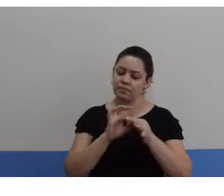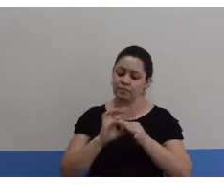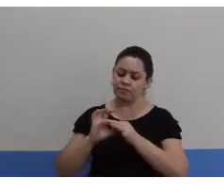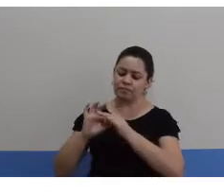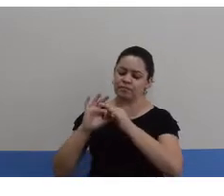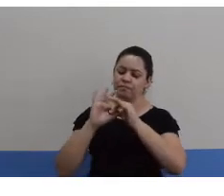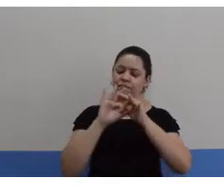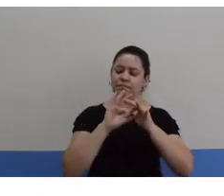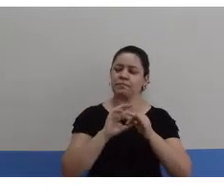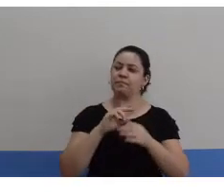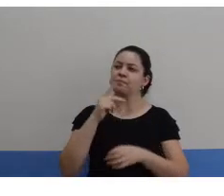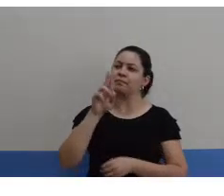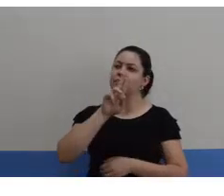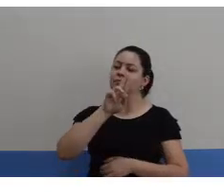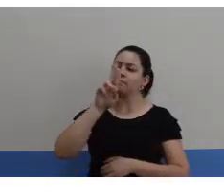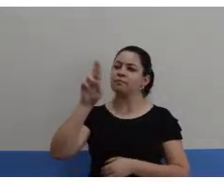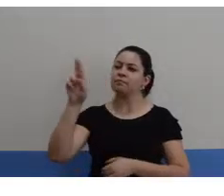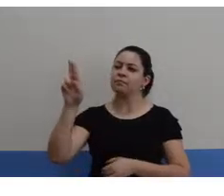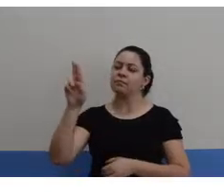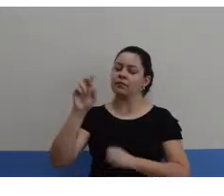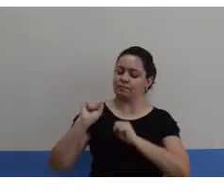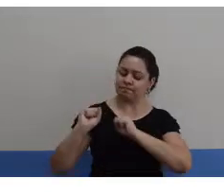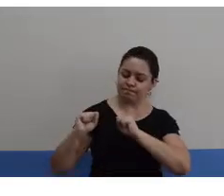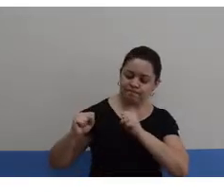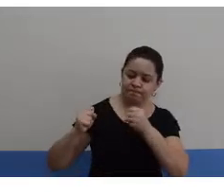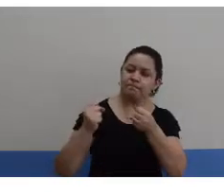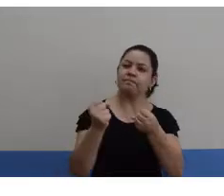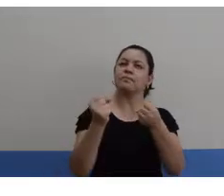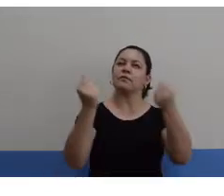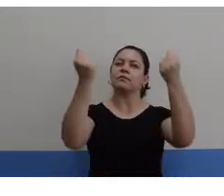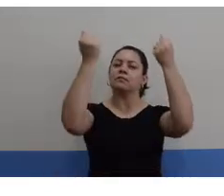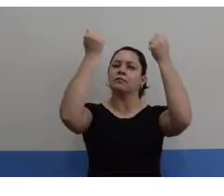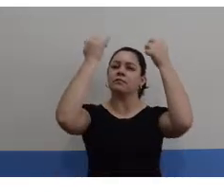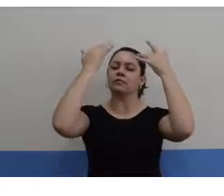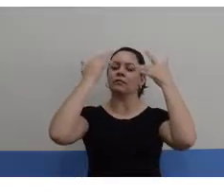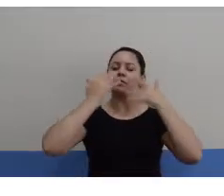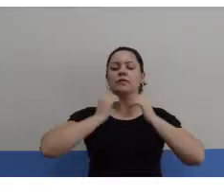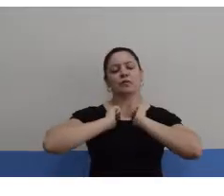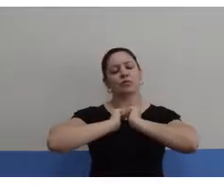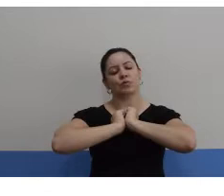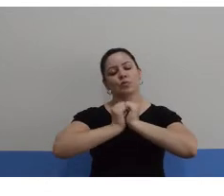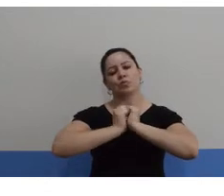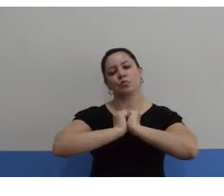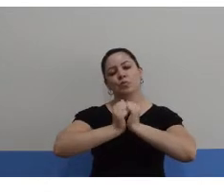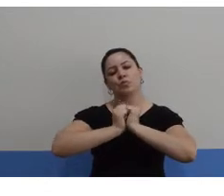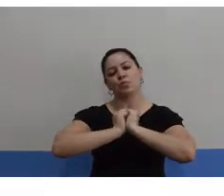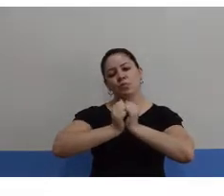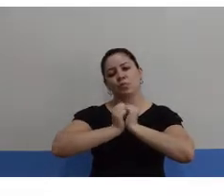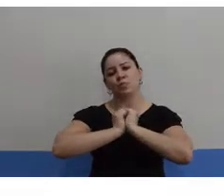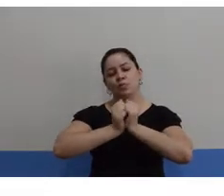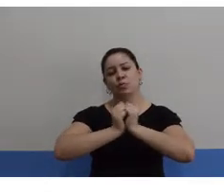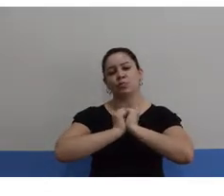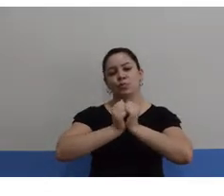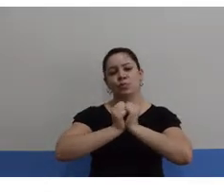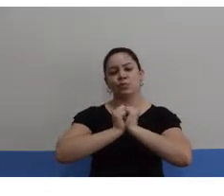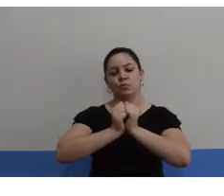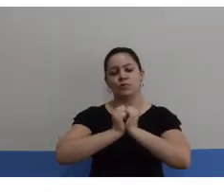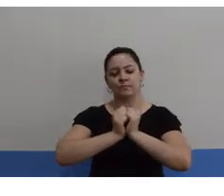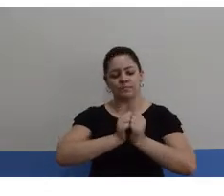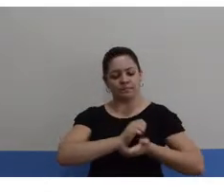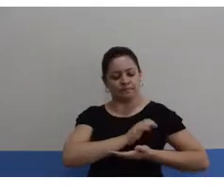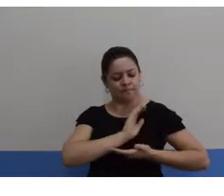nome. Nosso defensor, vinde, ficai conosco, tomai posse do